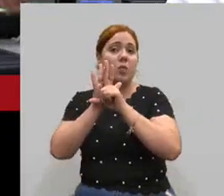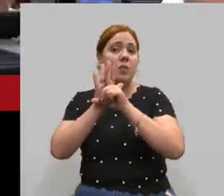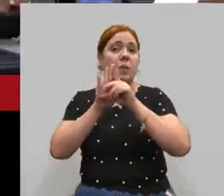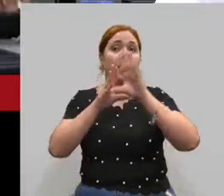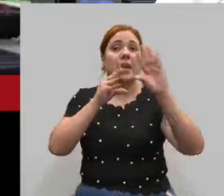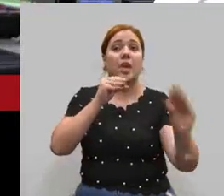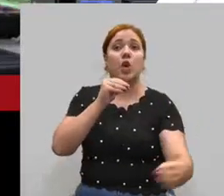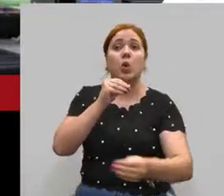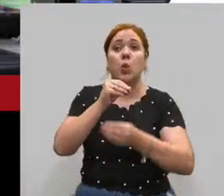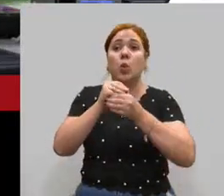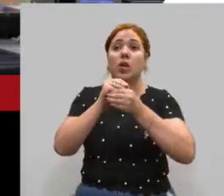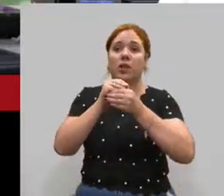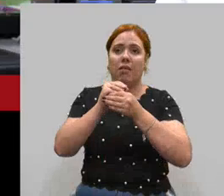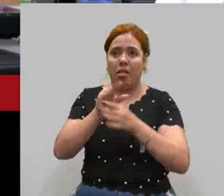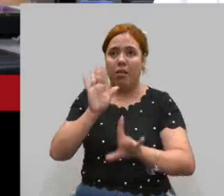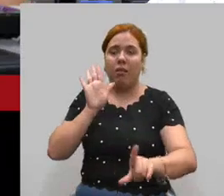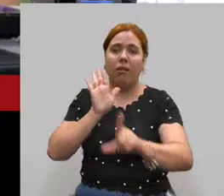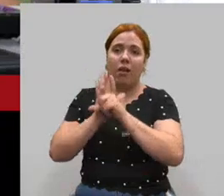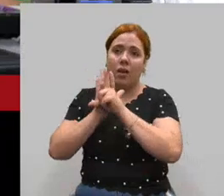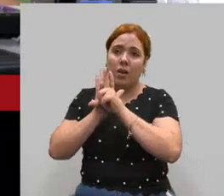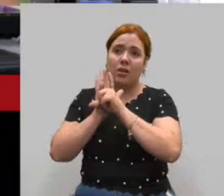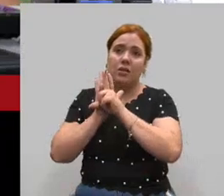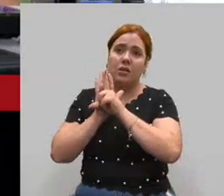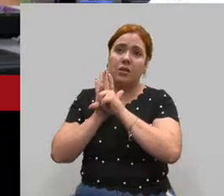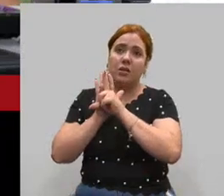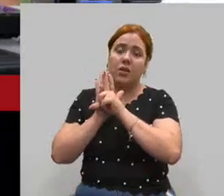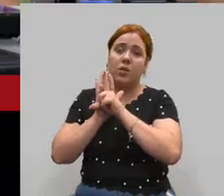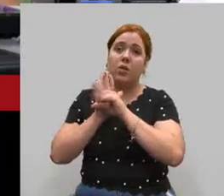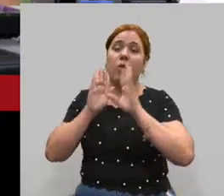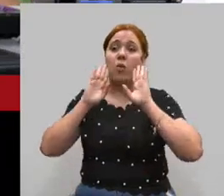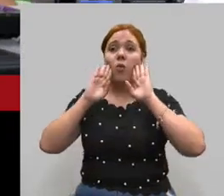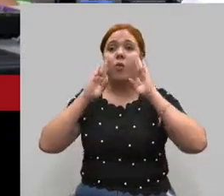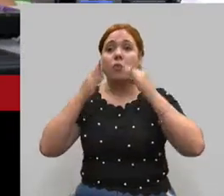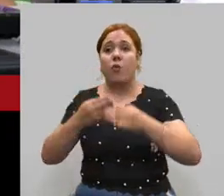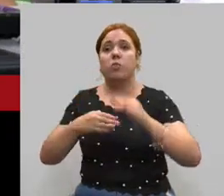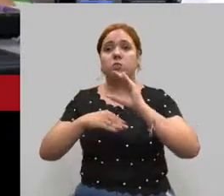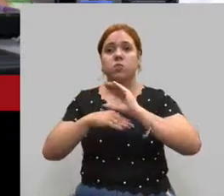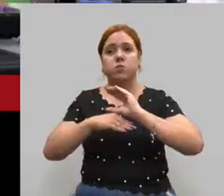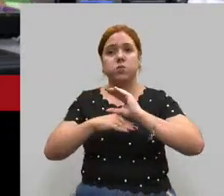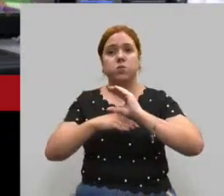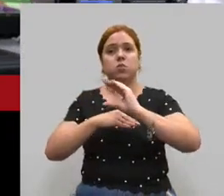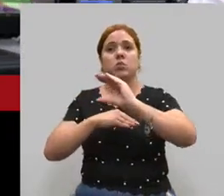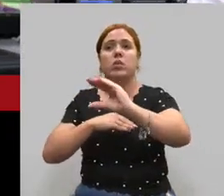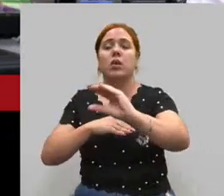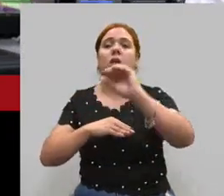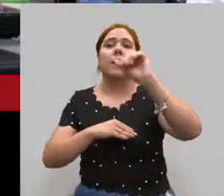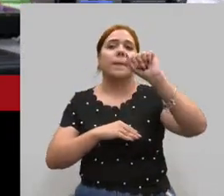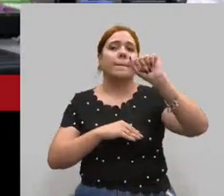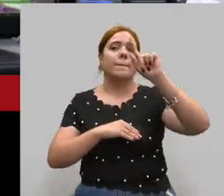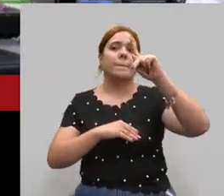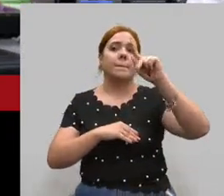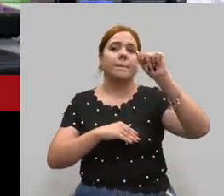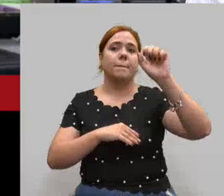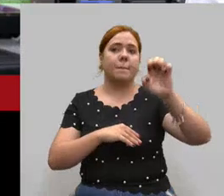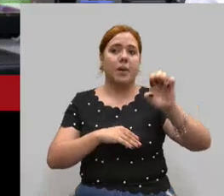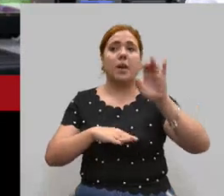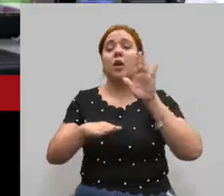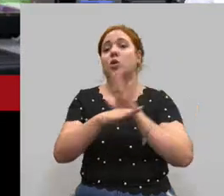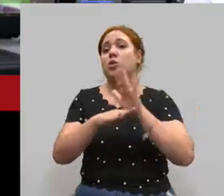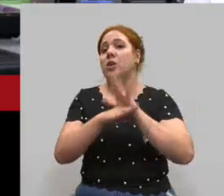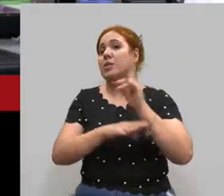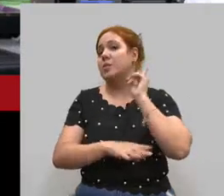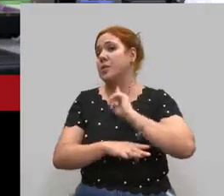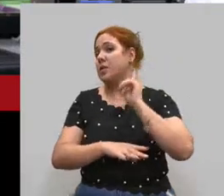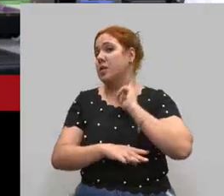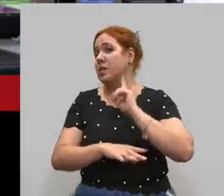nessa lei um um uma destinação de verba para as zapis de todas Minas Gerais as zapis vivem de